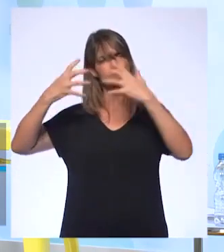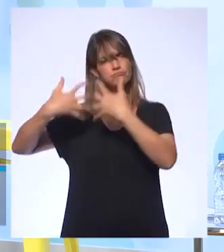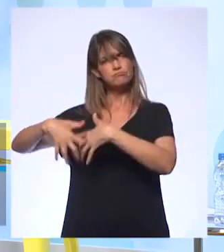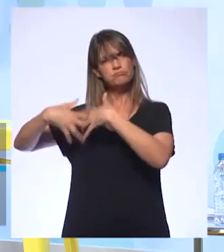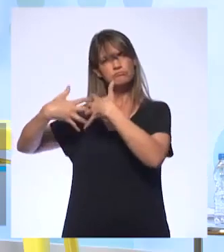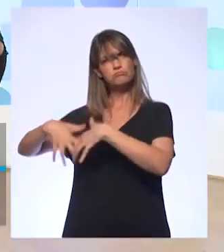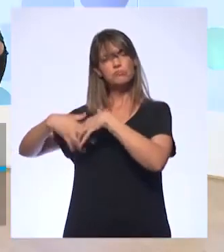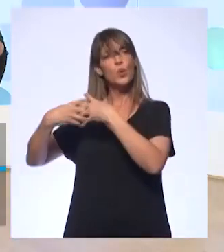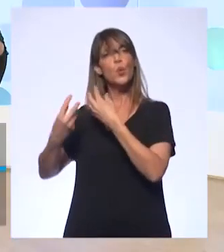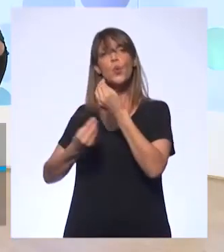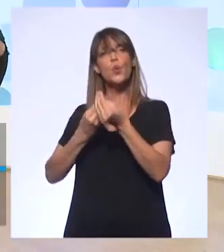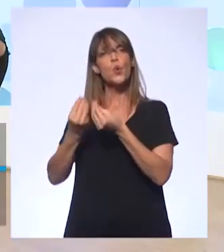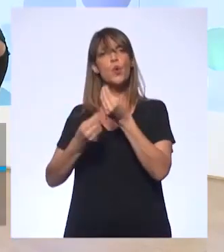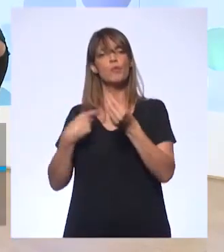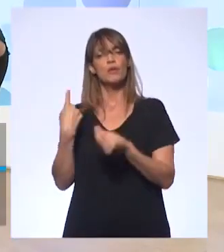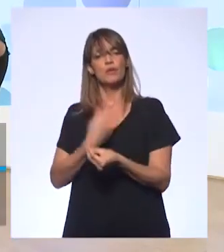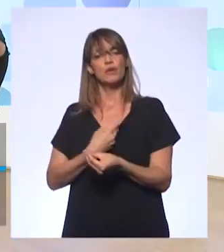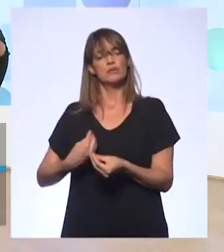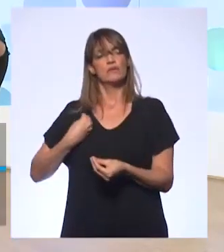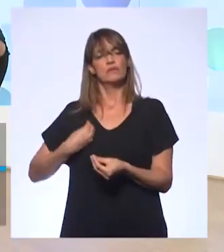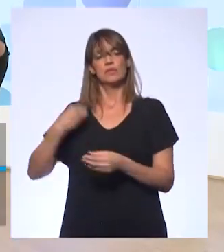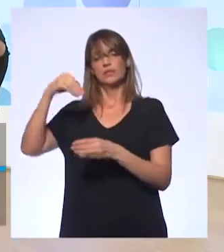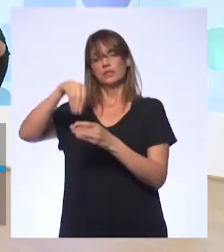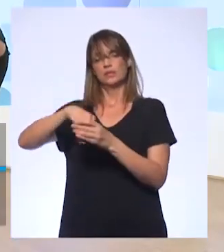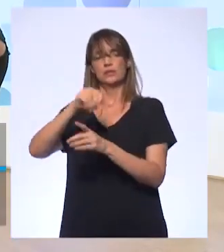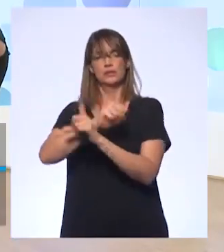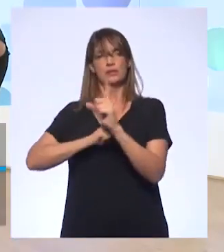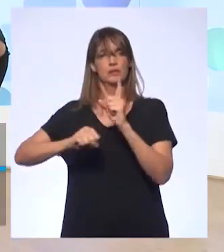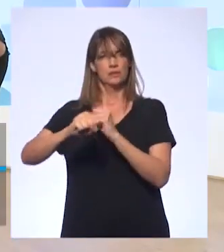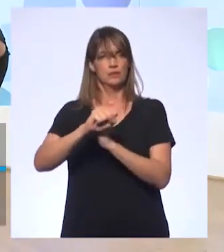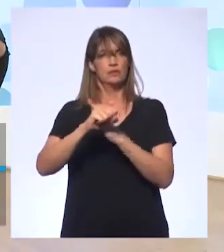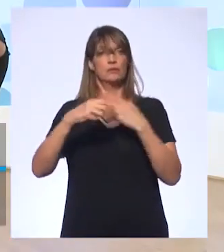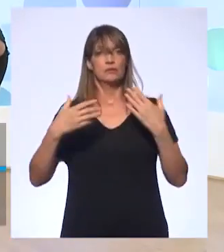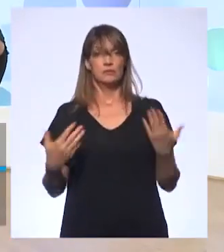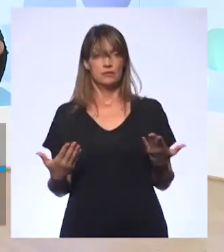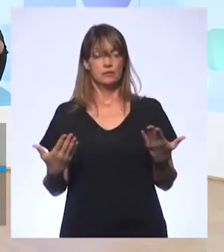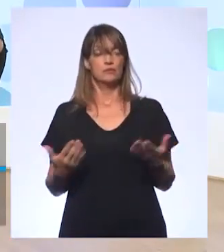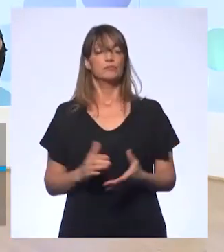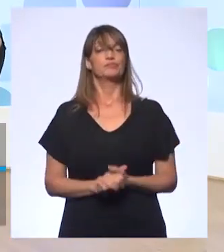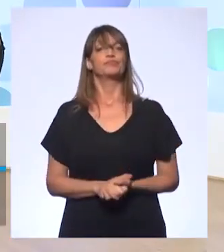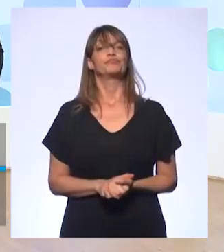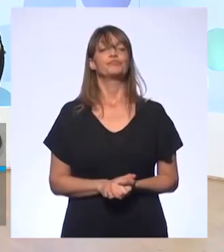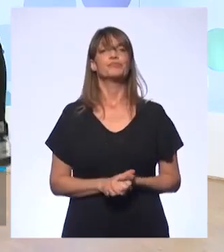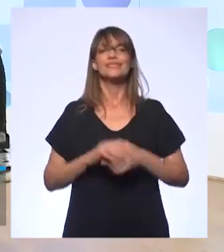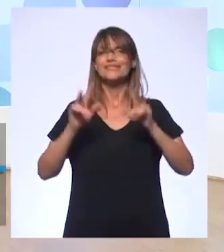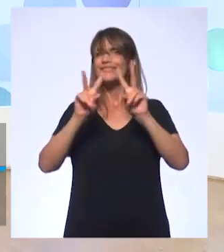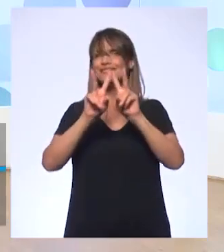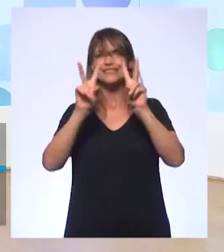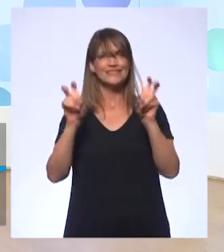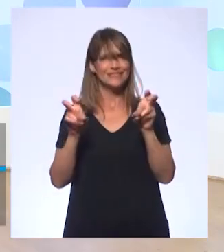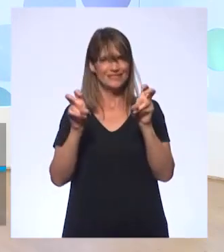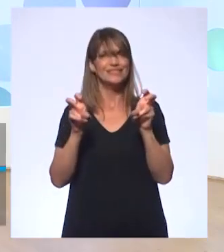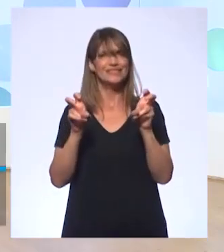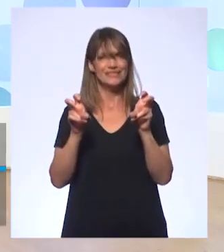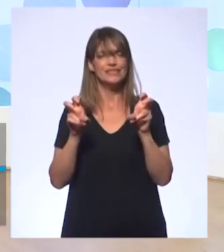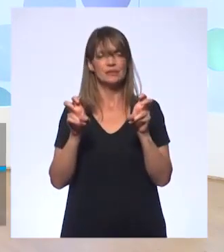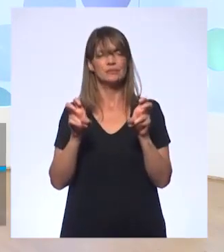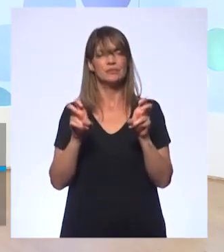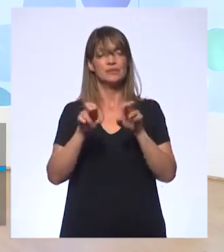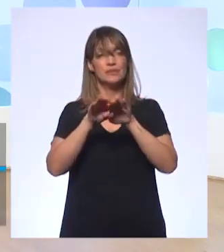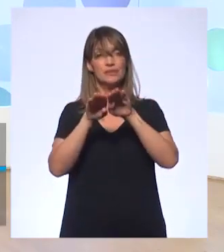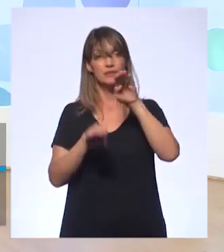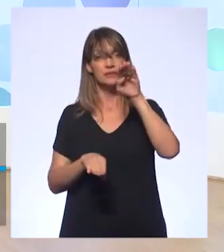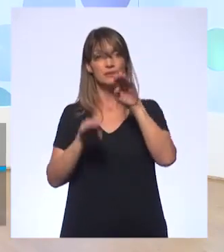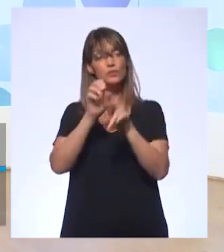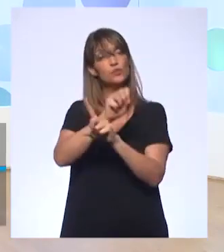enquanto sujeito dentro de uma sociedade. Não é? Então, a mensuração, gente, dessa desigualdade